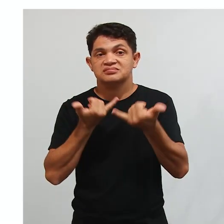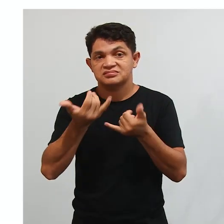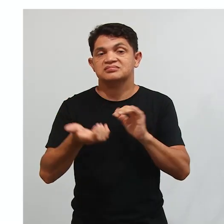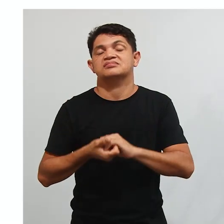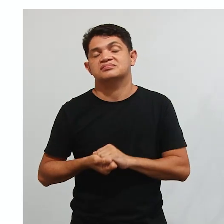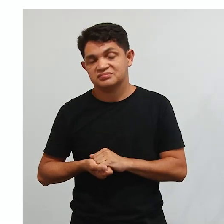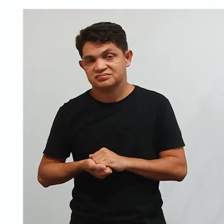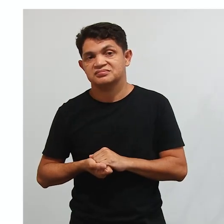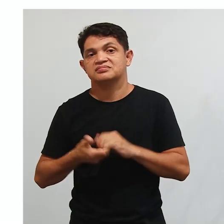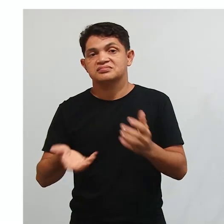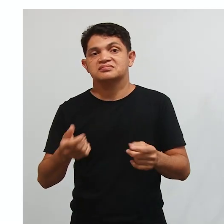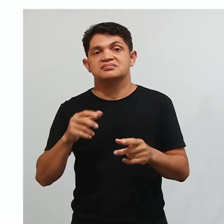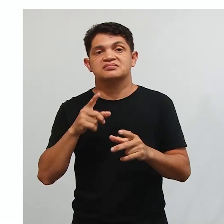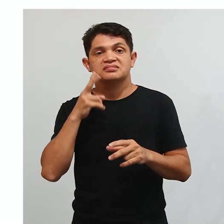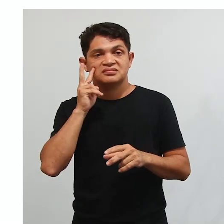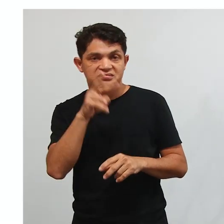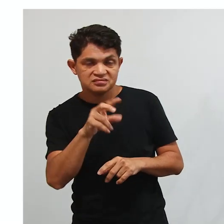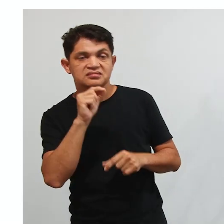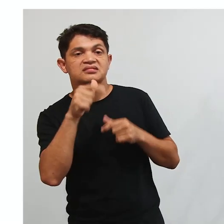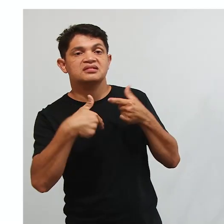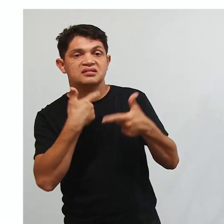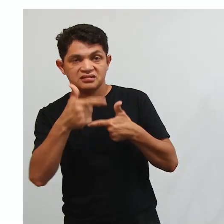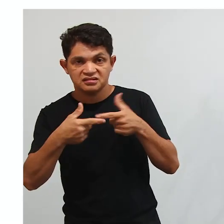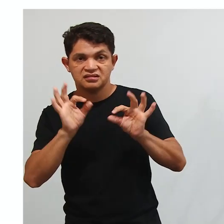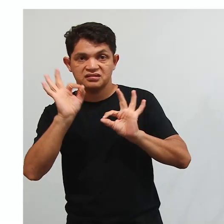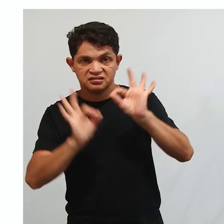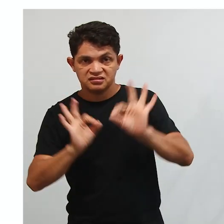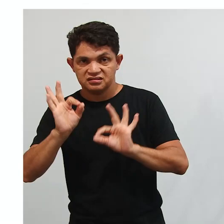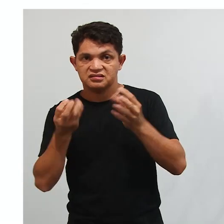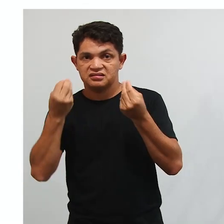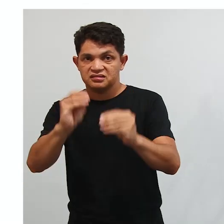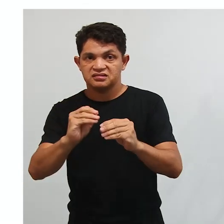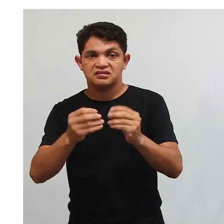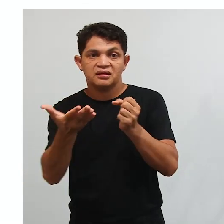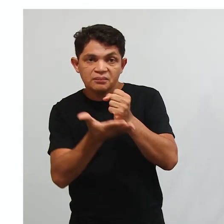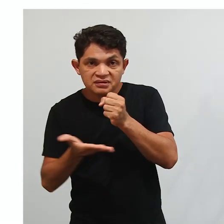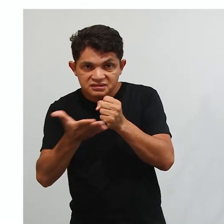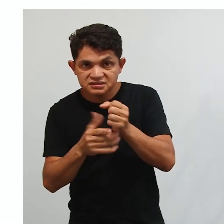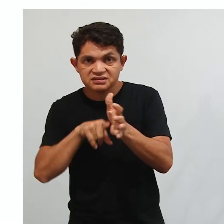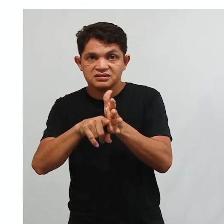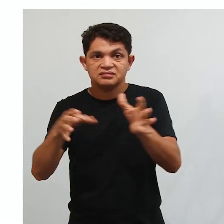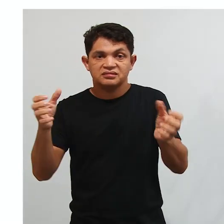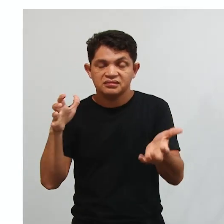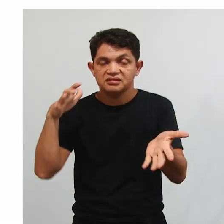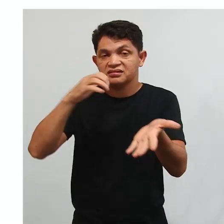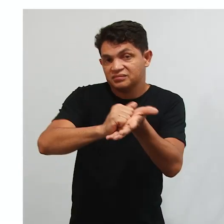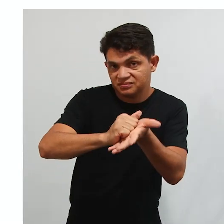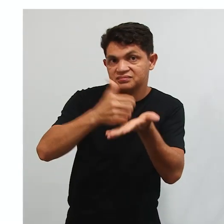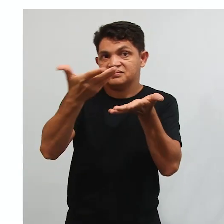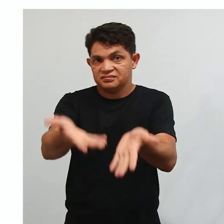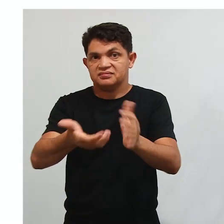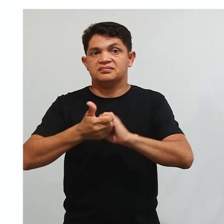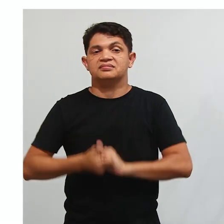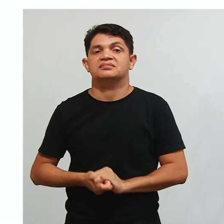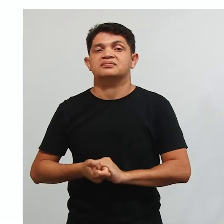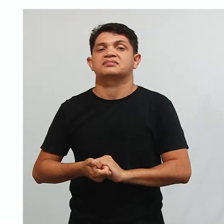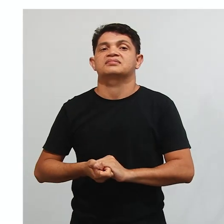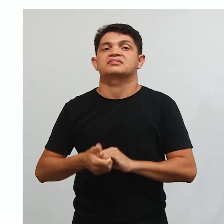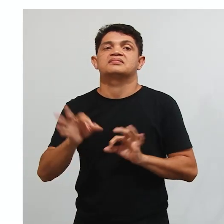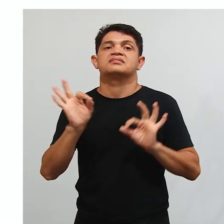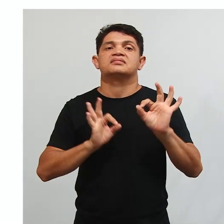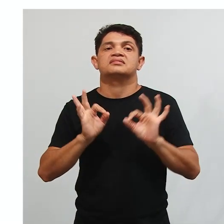serventia né mas obviamente depois na hora que ela for servir de base para pesquisa aplicada ela